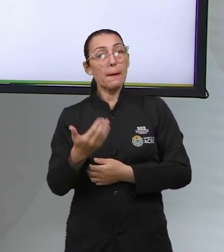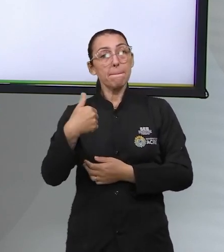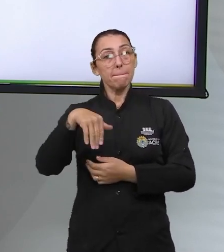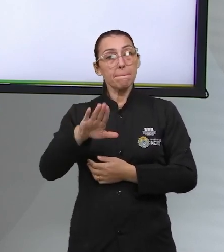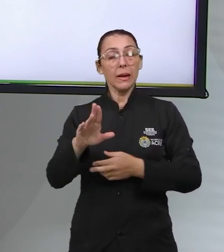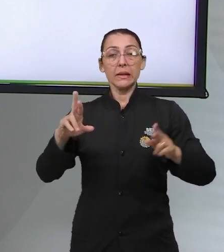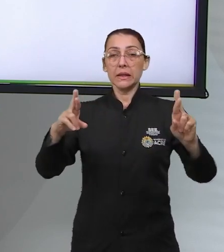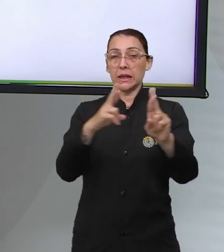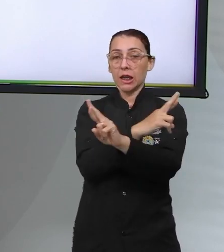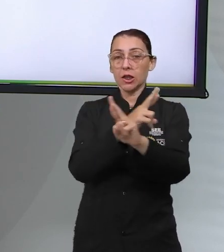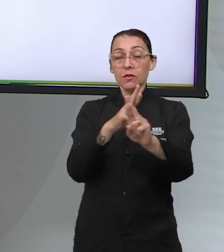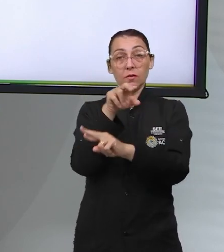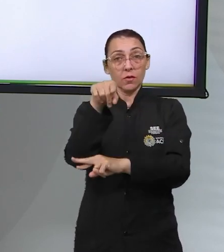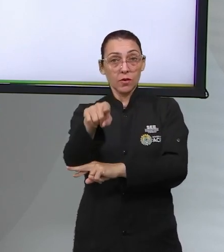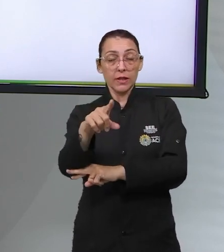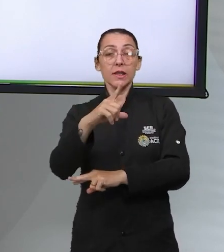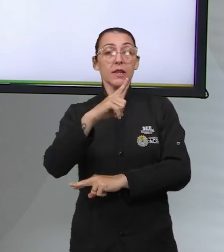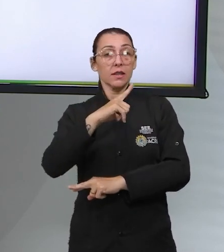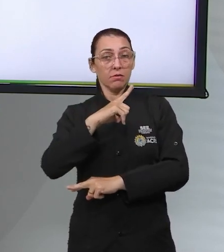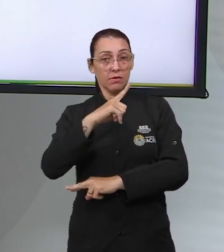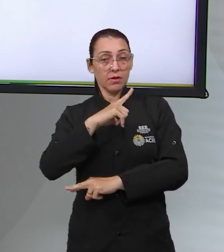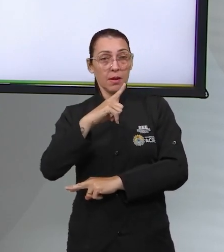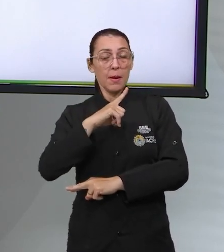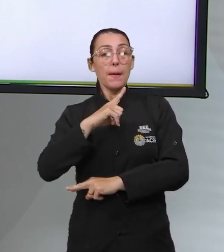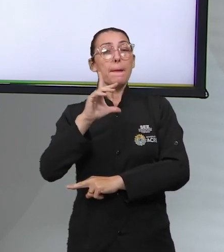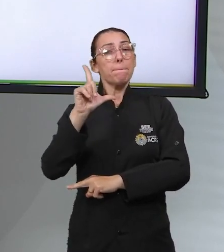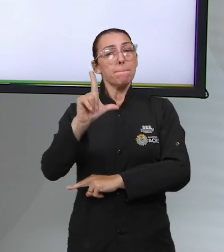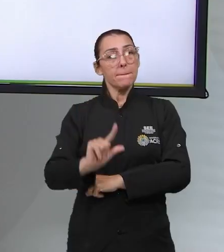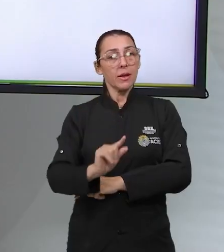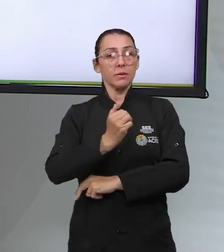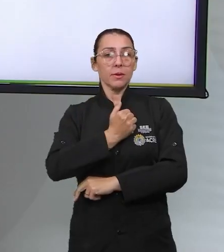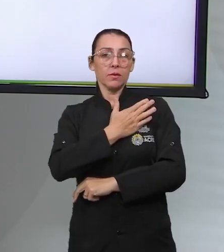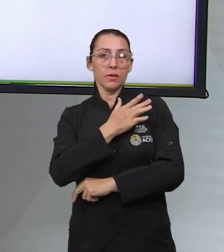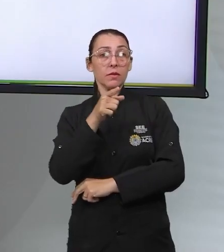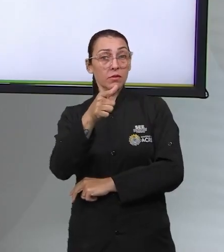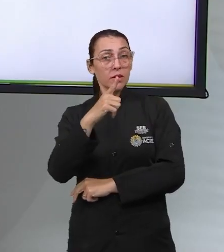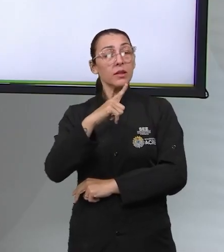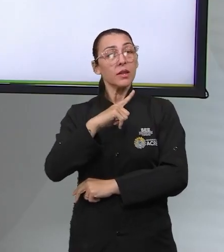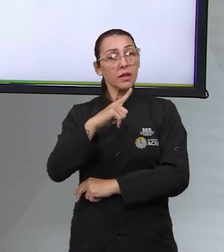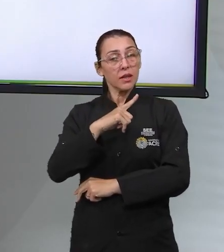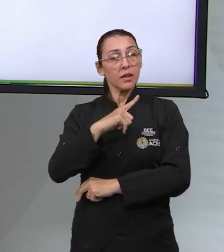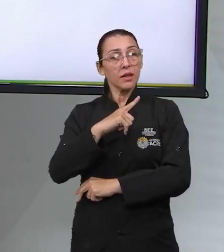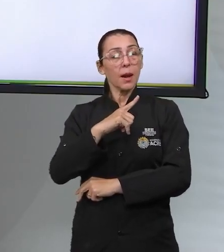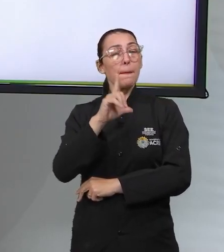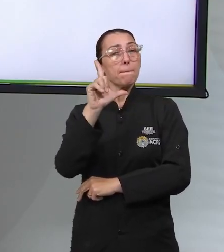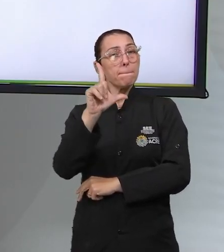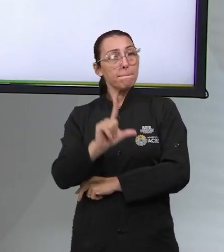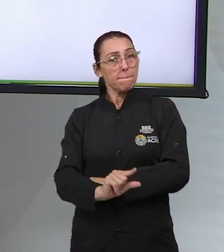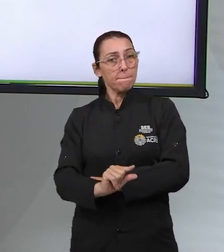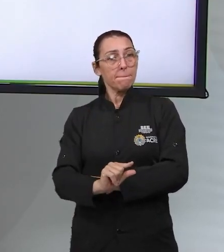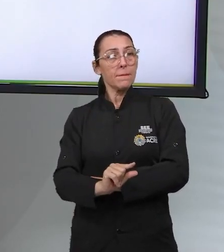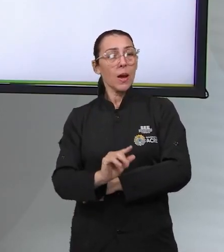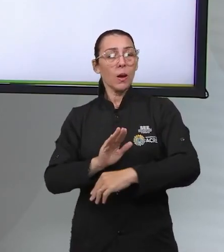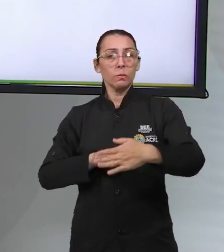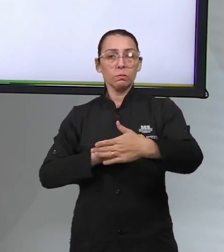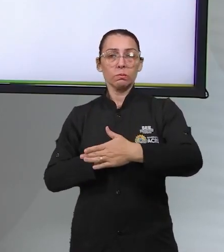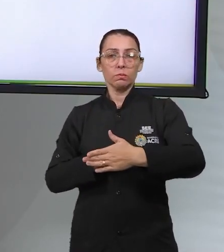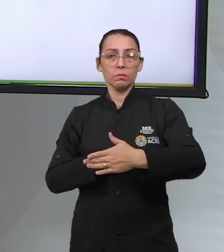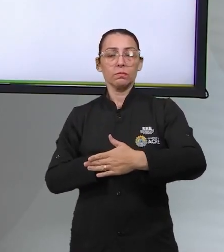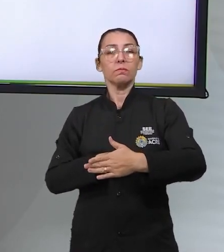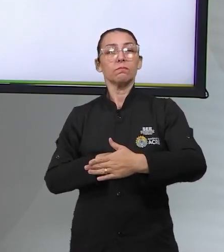mais relativista você for, menos preconceituoso, menos limitado